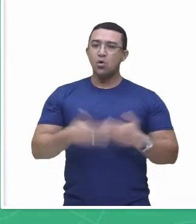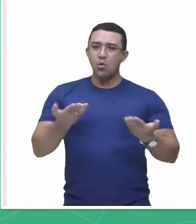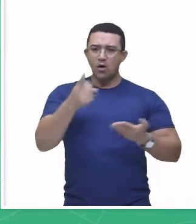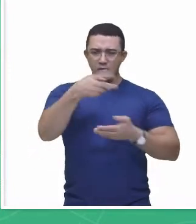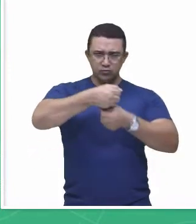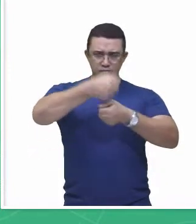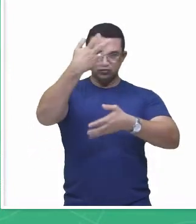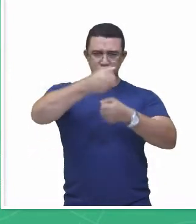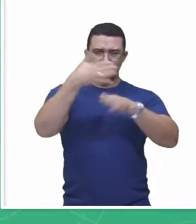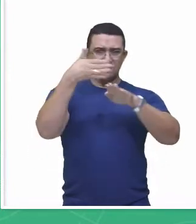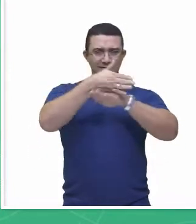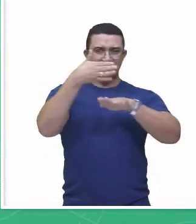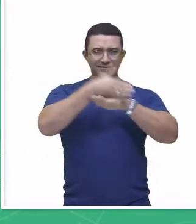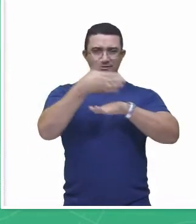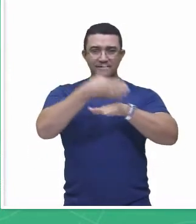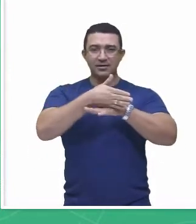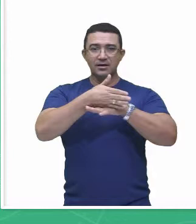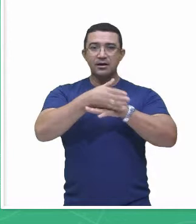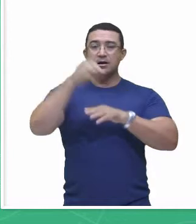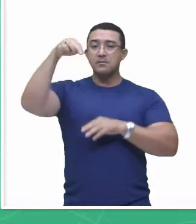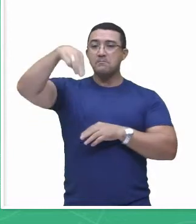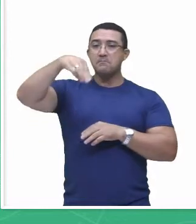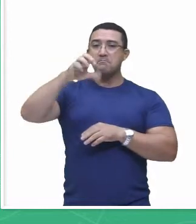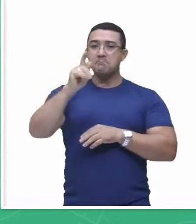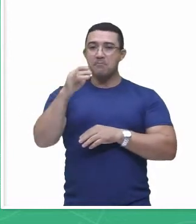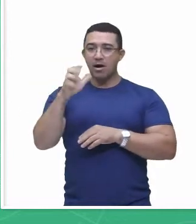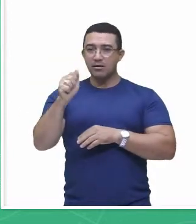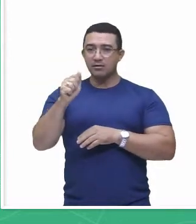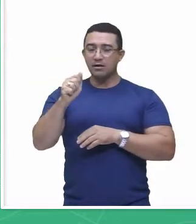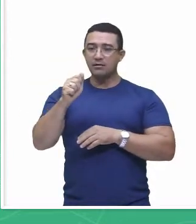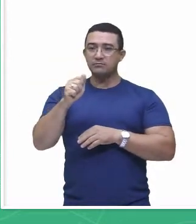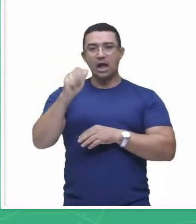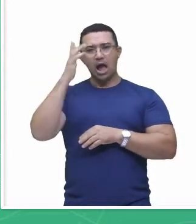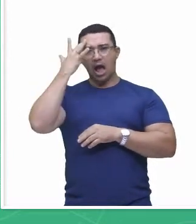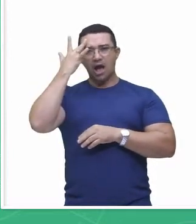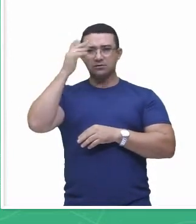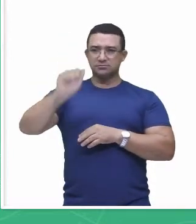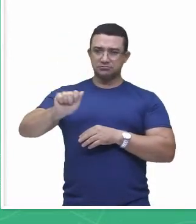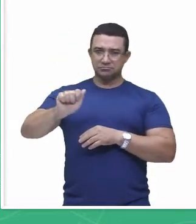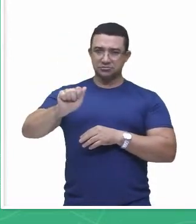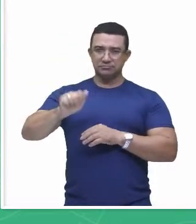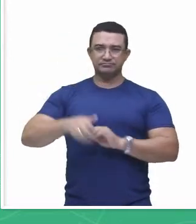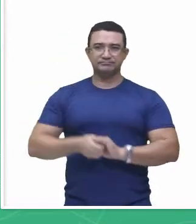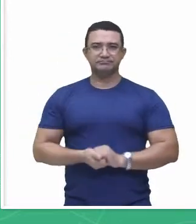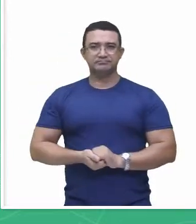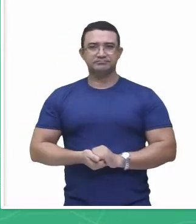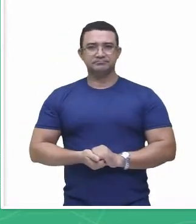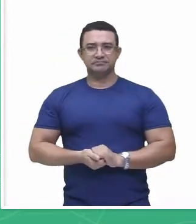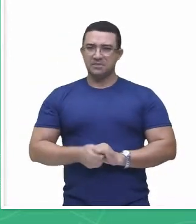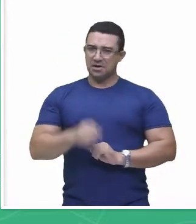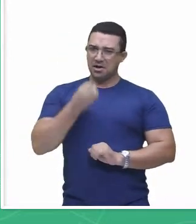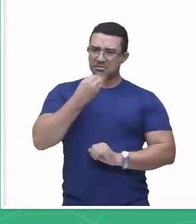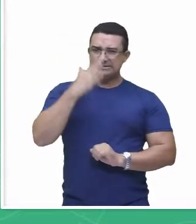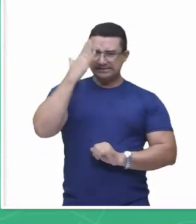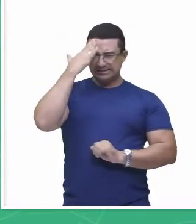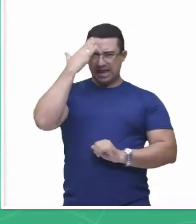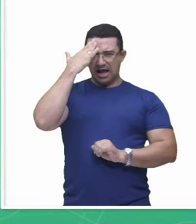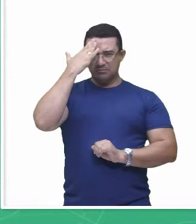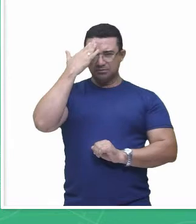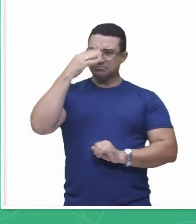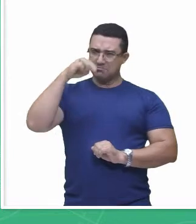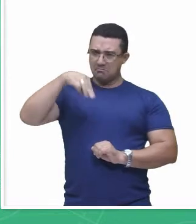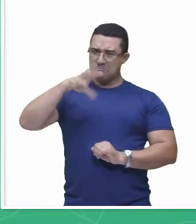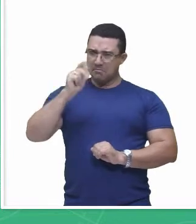estão apostando. A Maria está apostando na letra A. Será, Maria? A gente vai já verificar se está